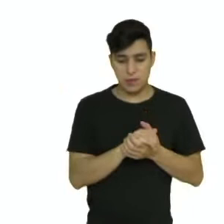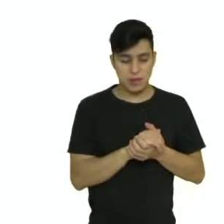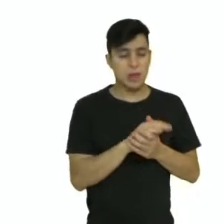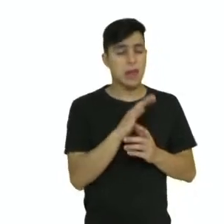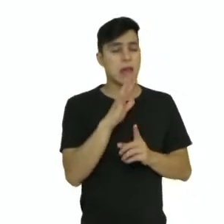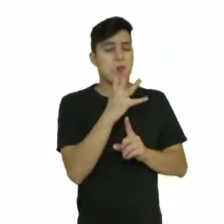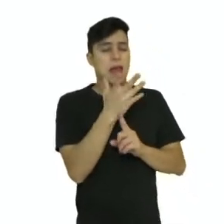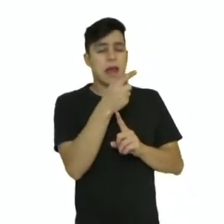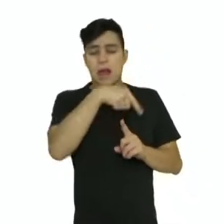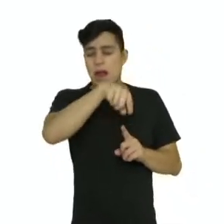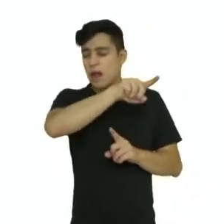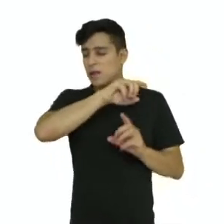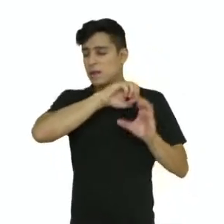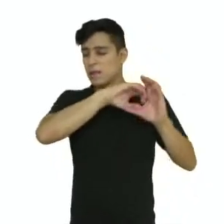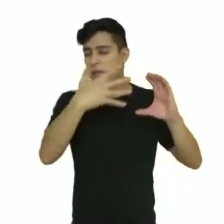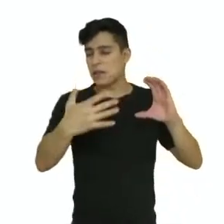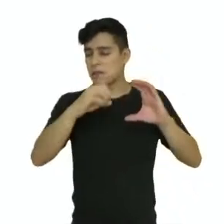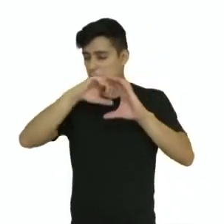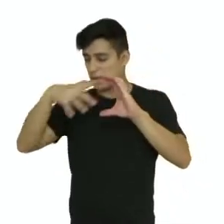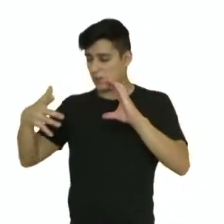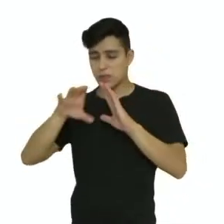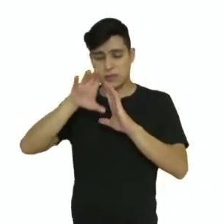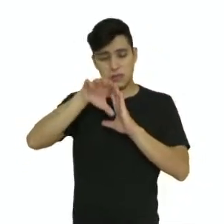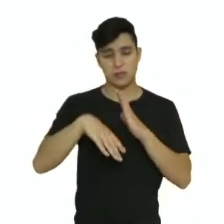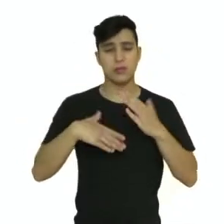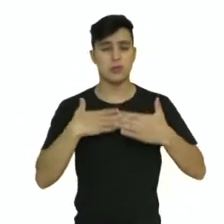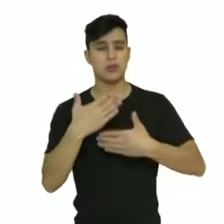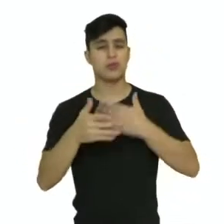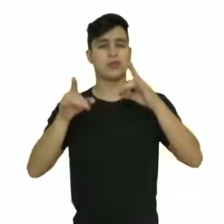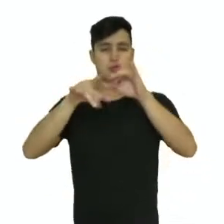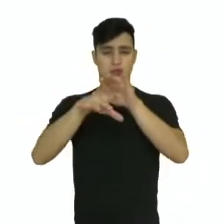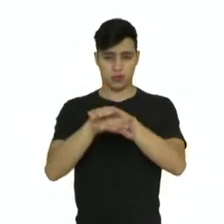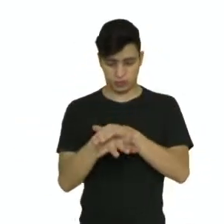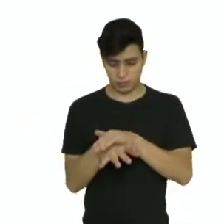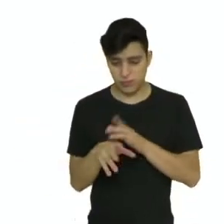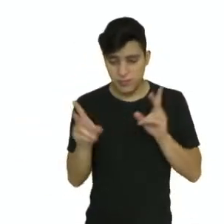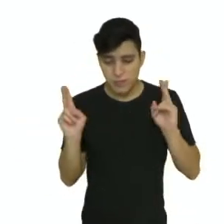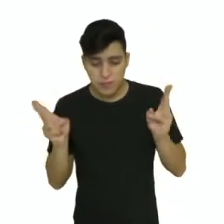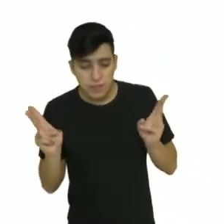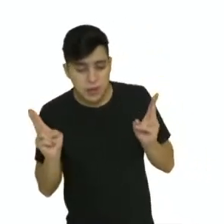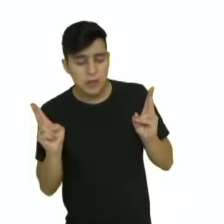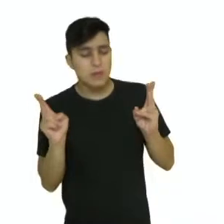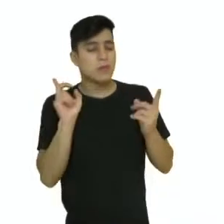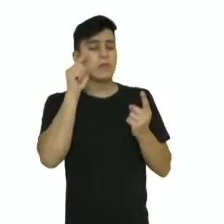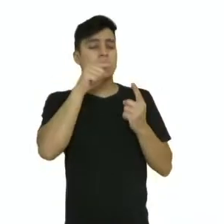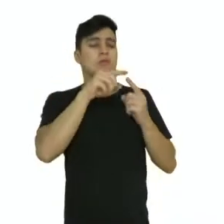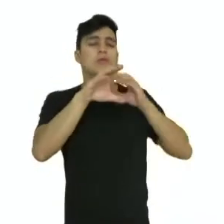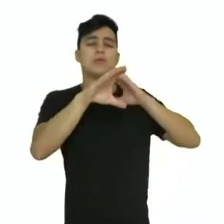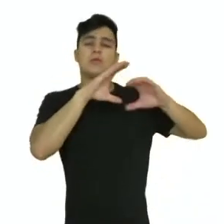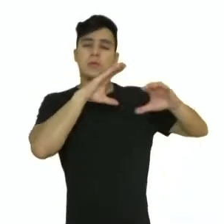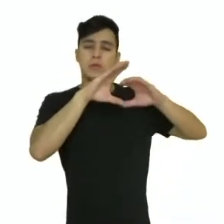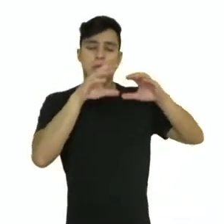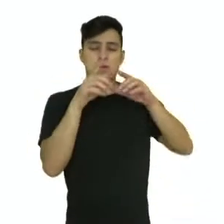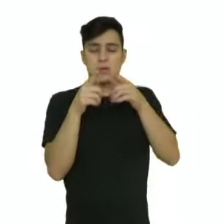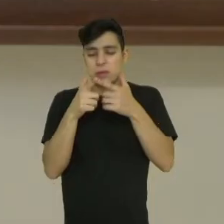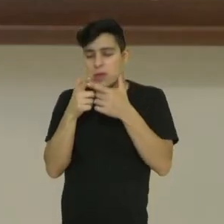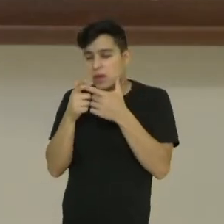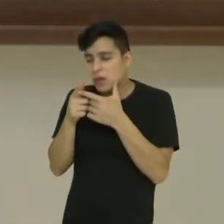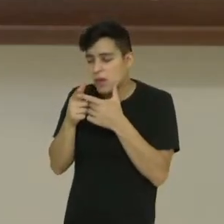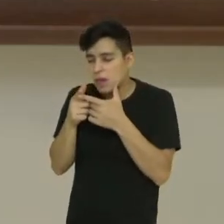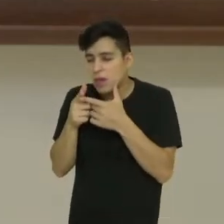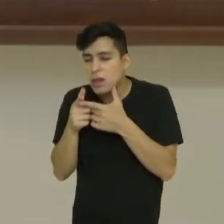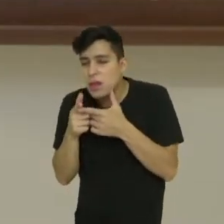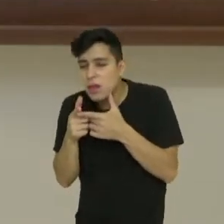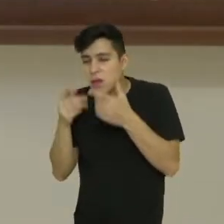técnicas é um conceito muito evoluído, tendo a mesma função comunicativa da escrita linguagem verbal. Vocês